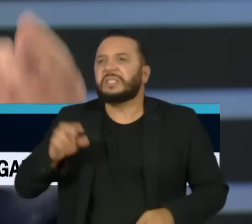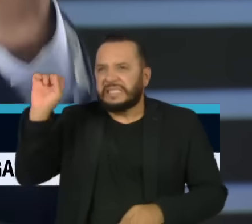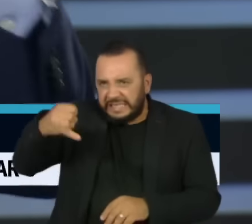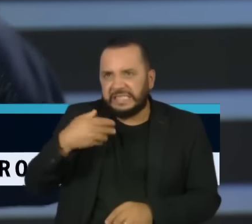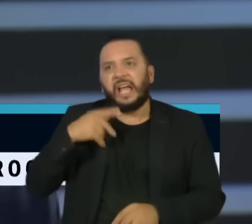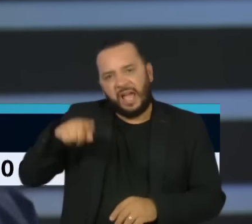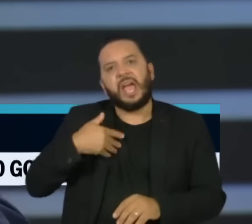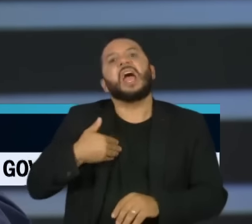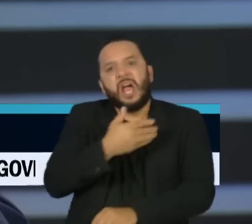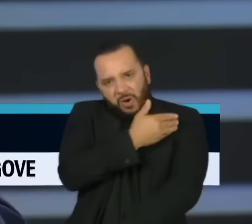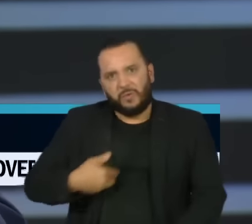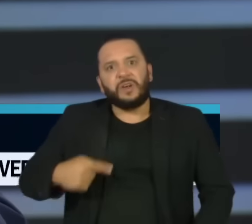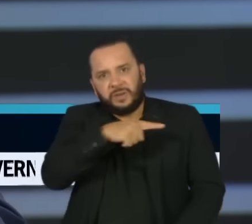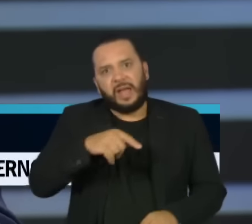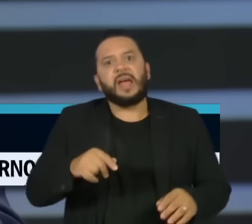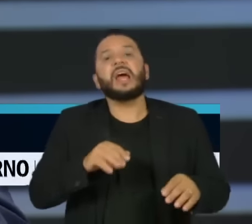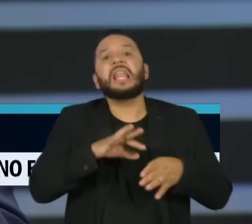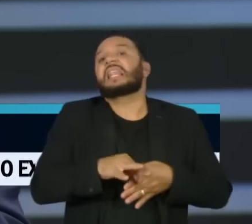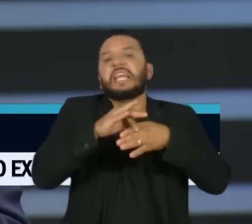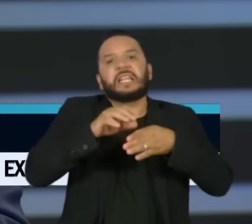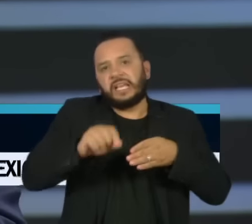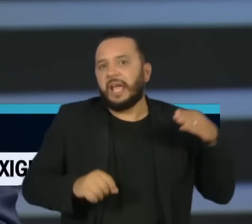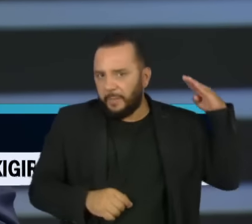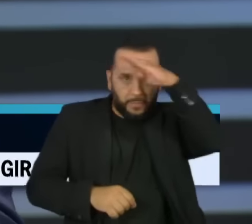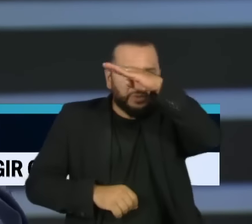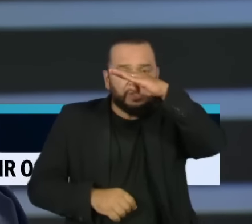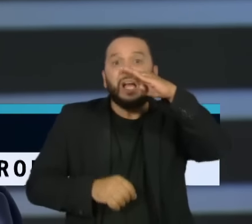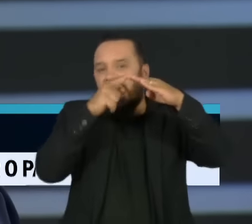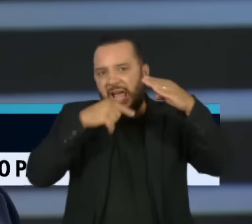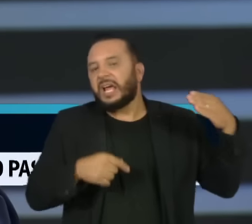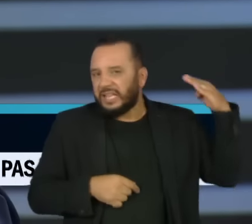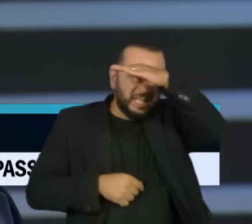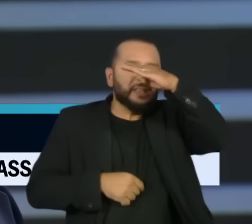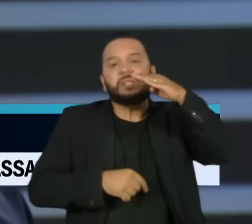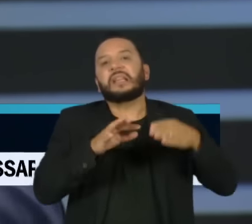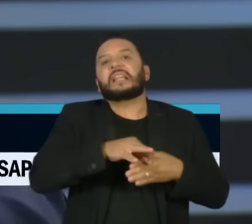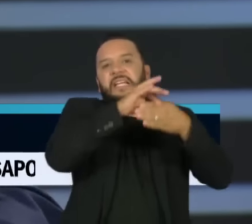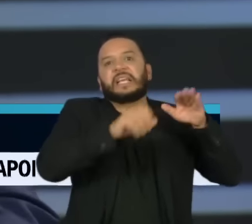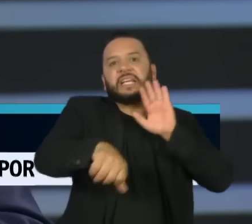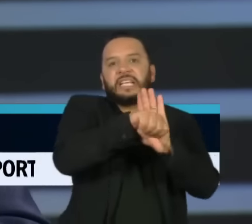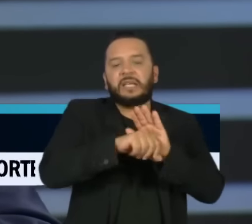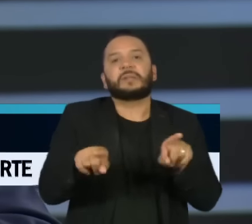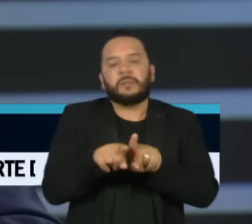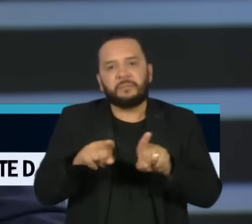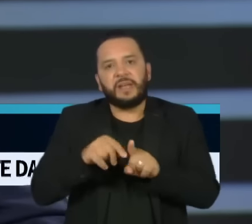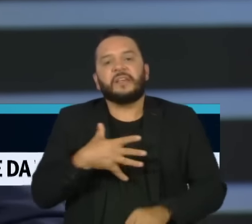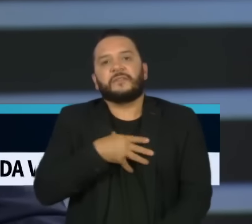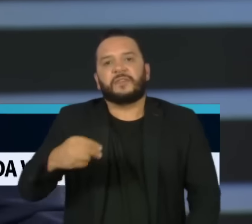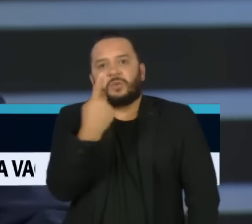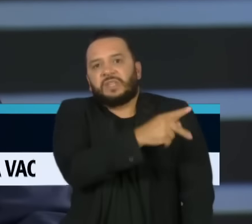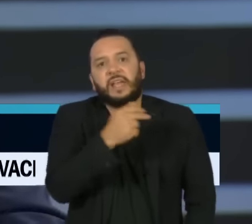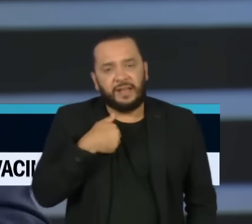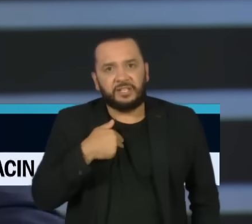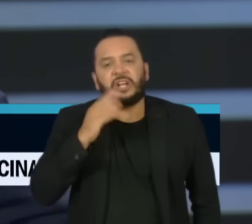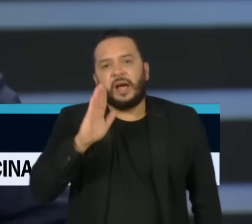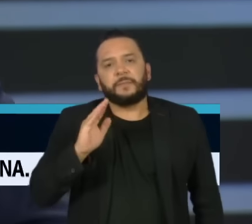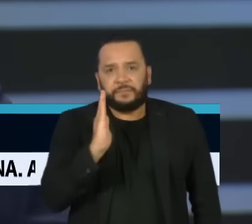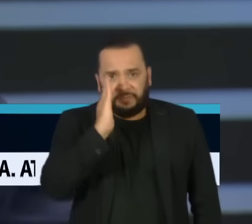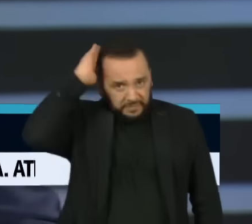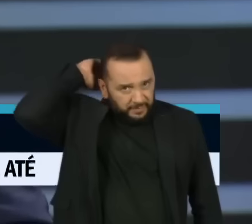sob comando do Jair Bolsonaro, o chefe da Orcrim, que tem o seu filho Carlos como agente propulsor